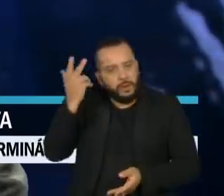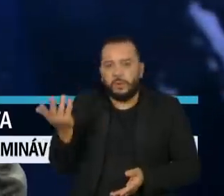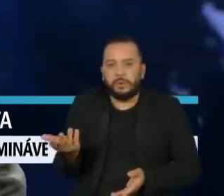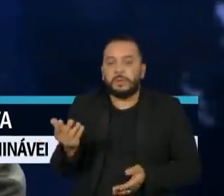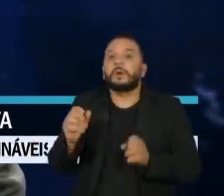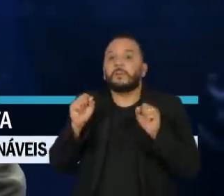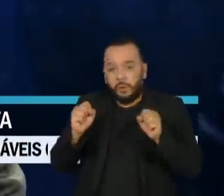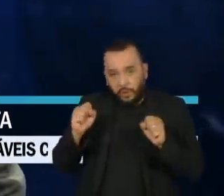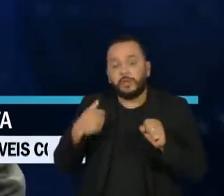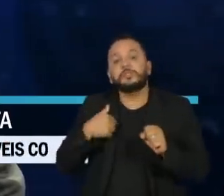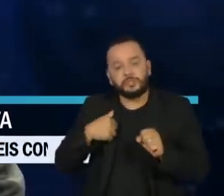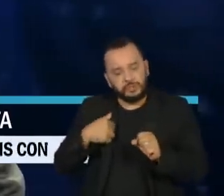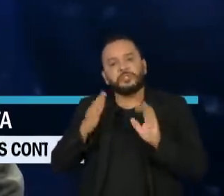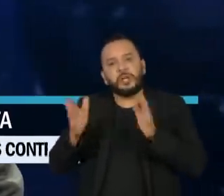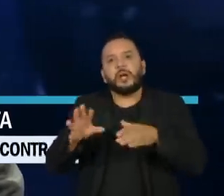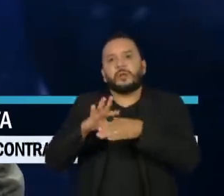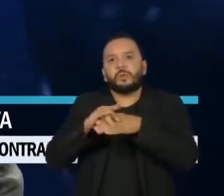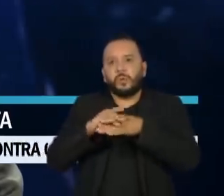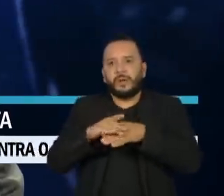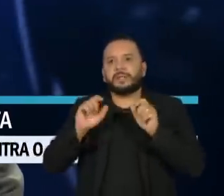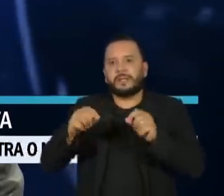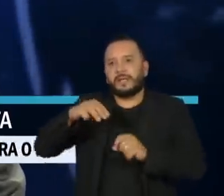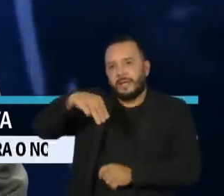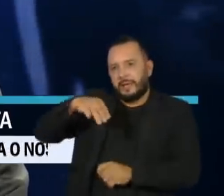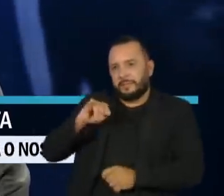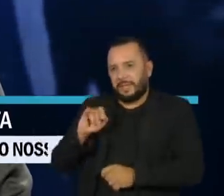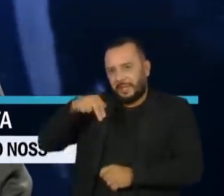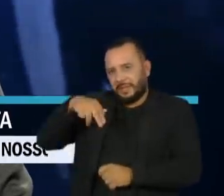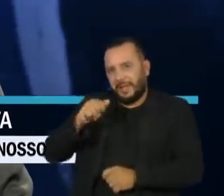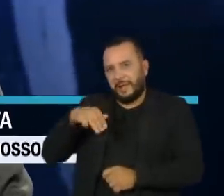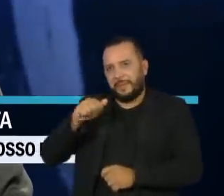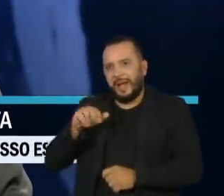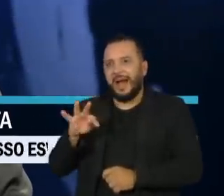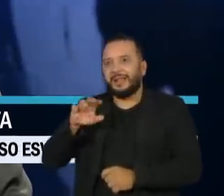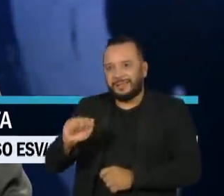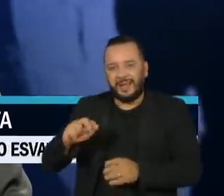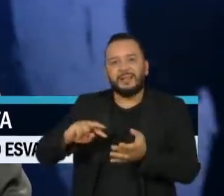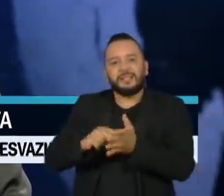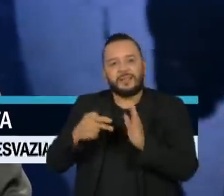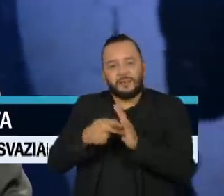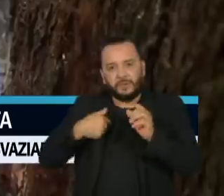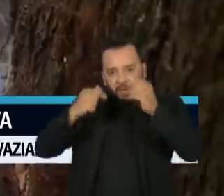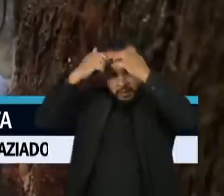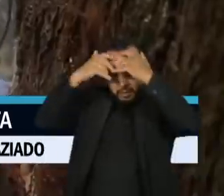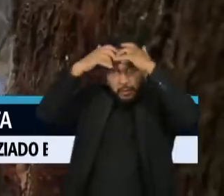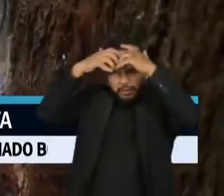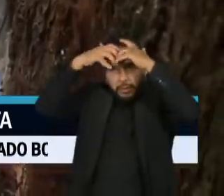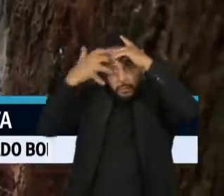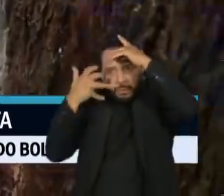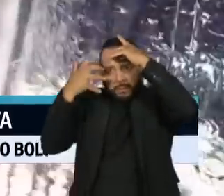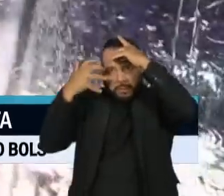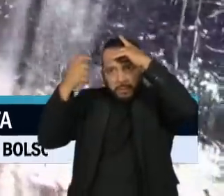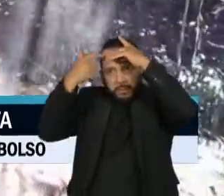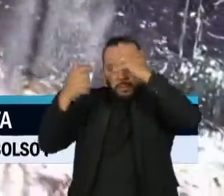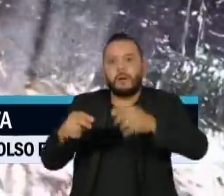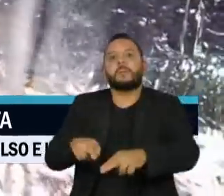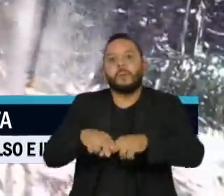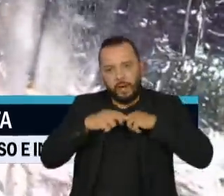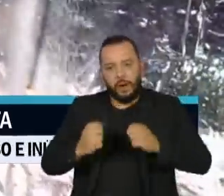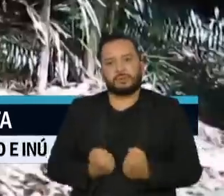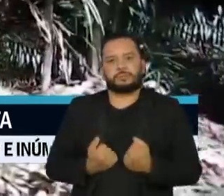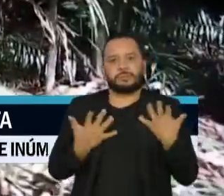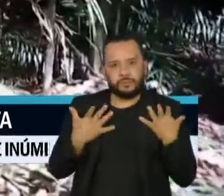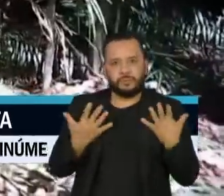de Minamata, uma grave síndrome neurológica causada pela ingestão do mercúrio. Na terra, o